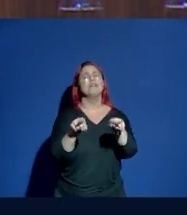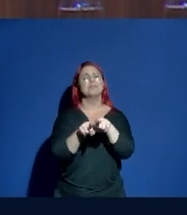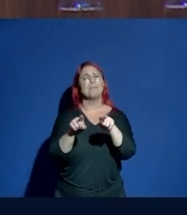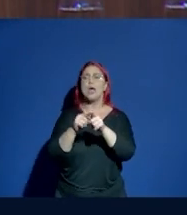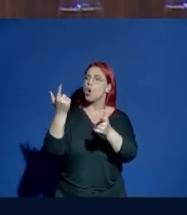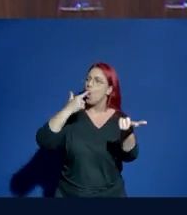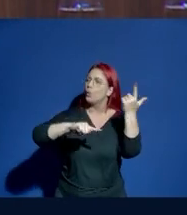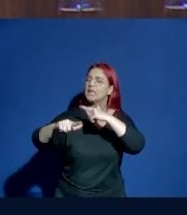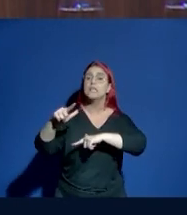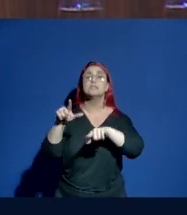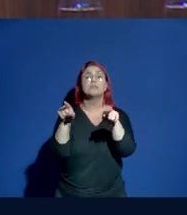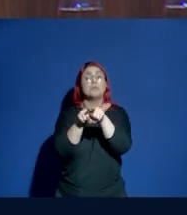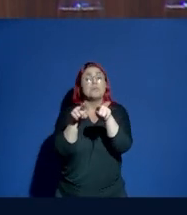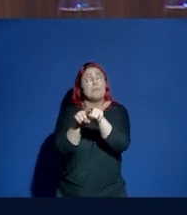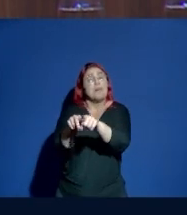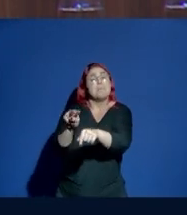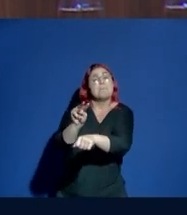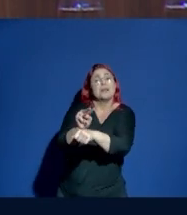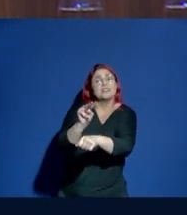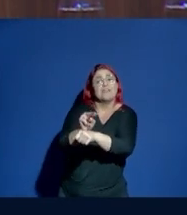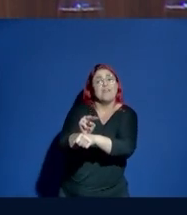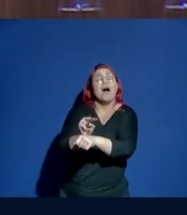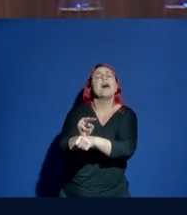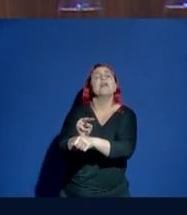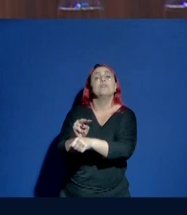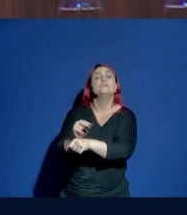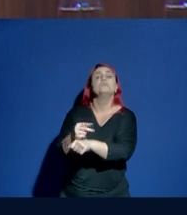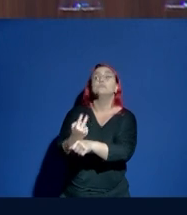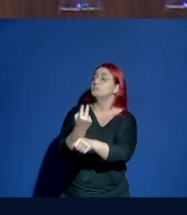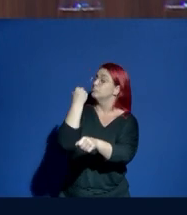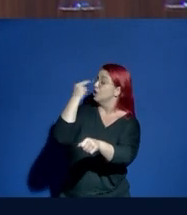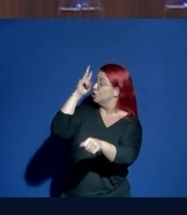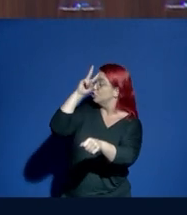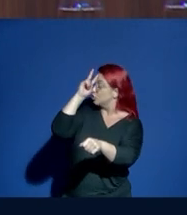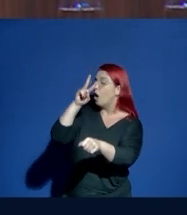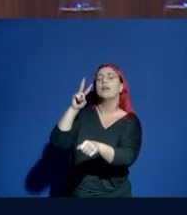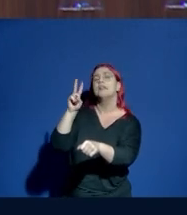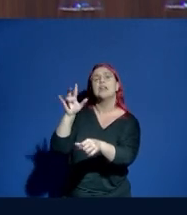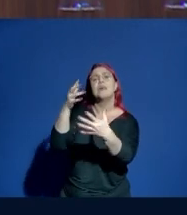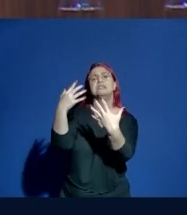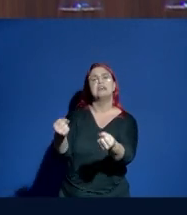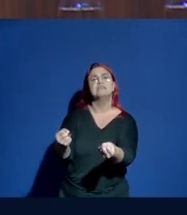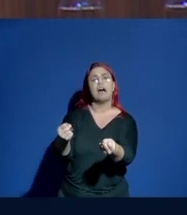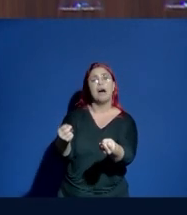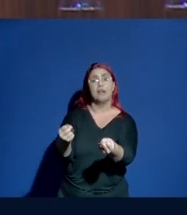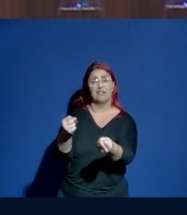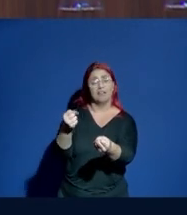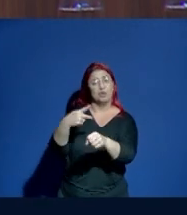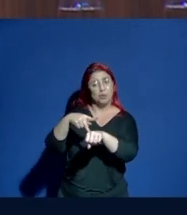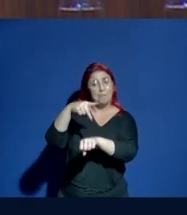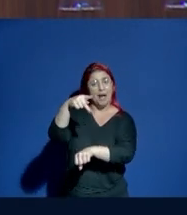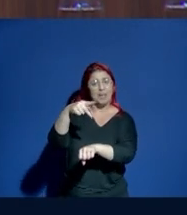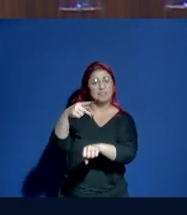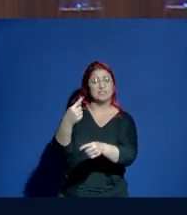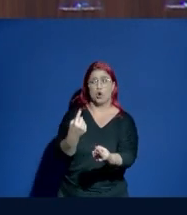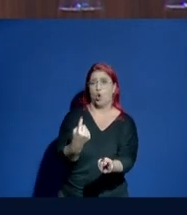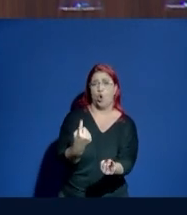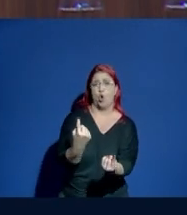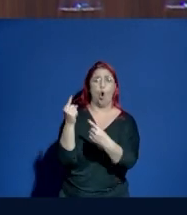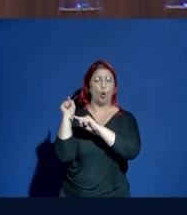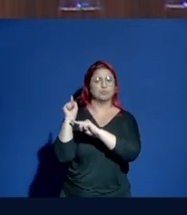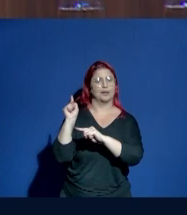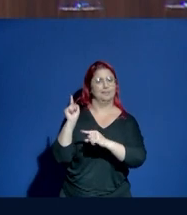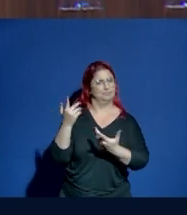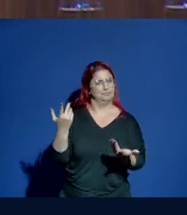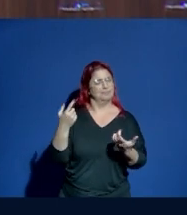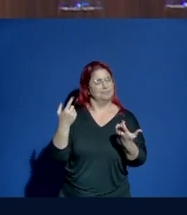tem que preservar aquilo que a gente até onde a gente andou e não permitir jamais essa narrativa de um país que não cuida do seu meio